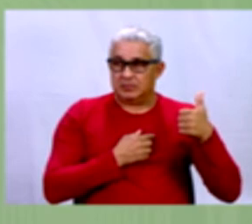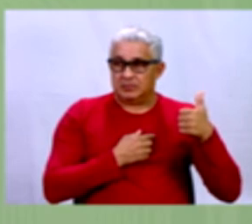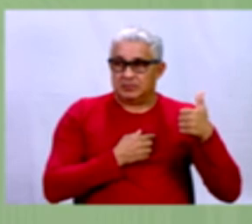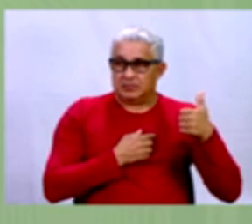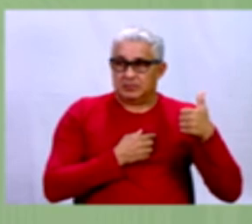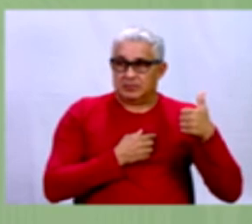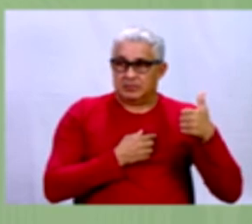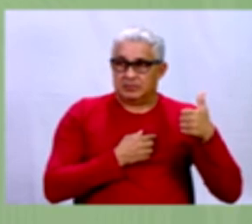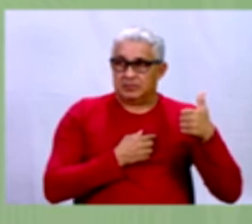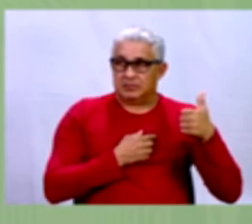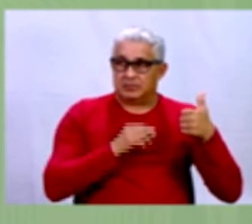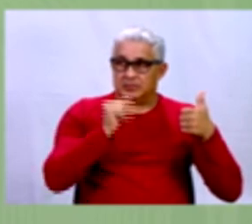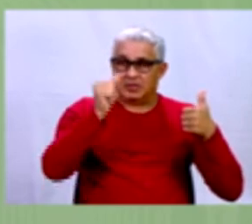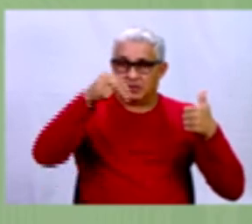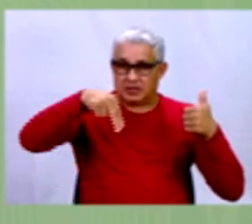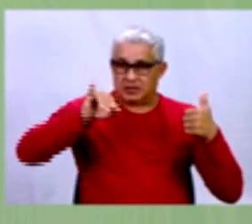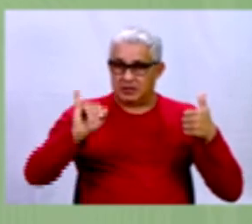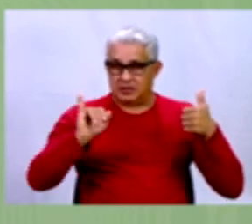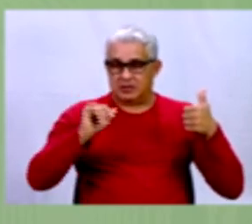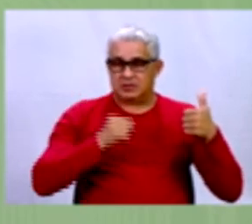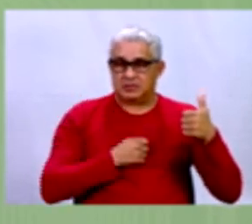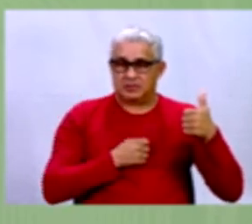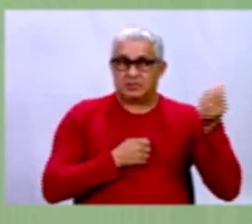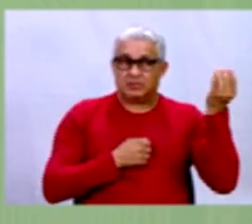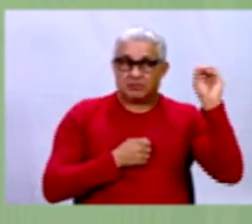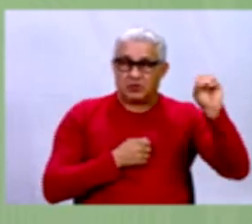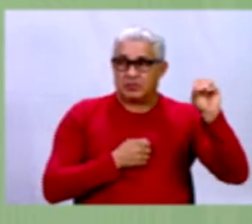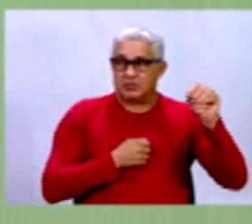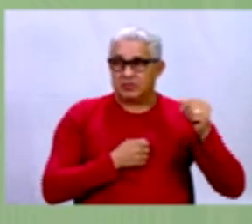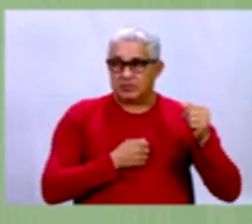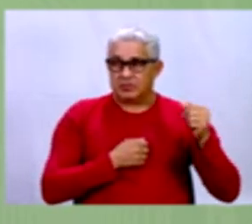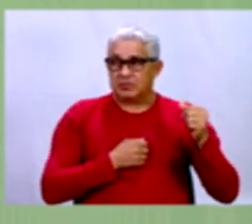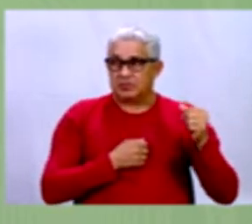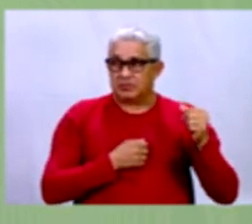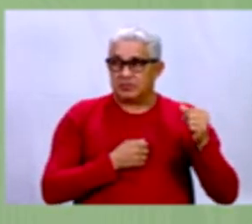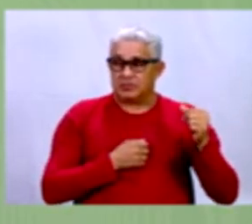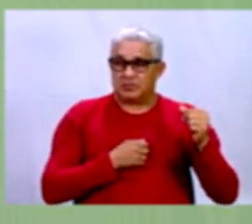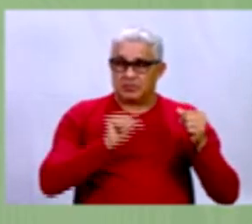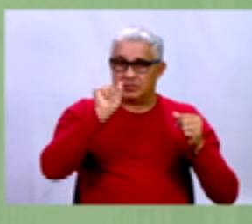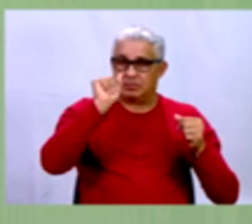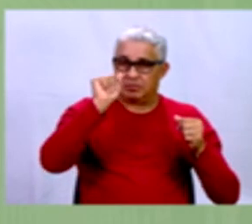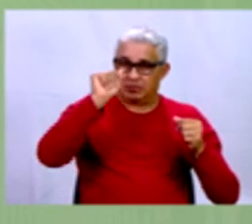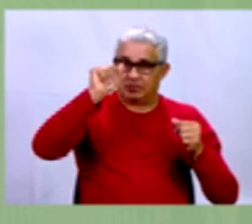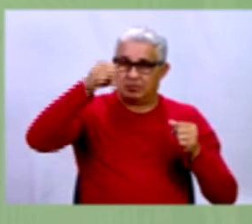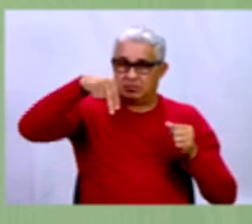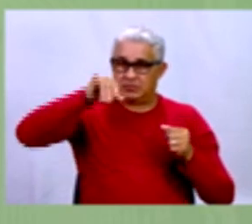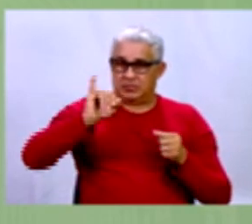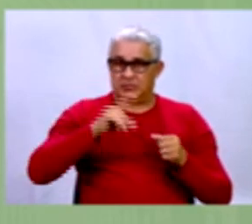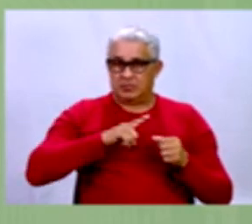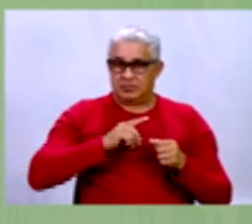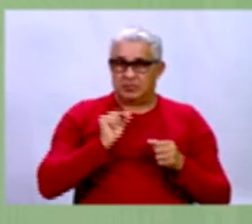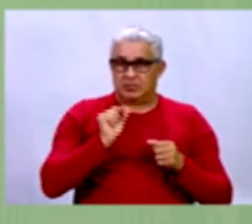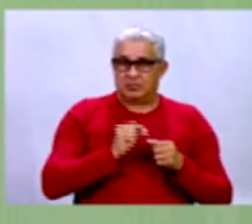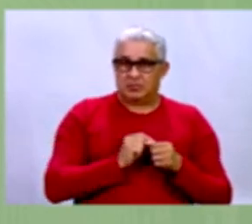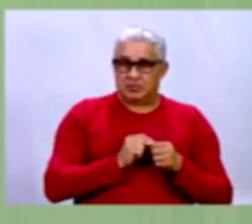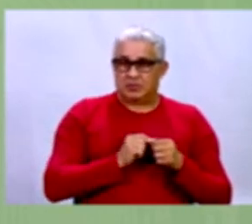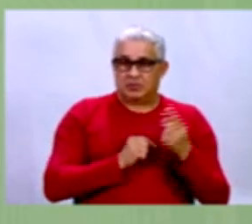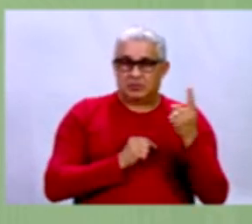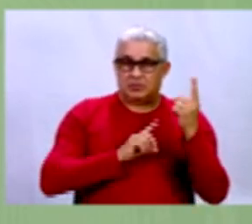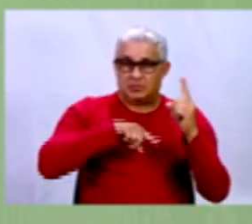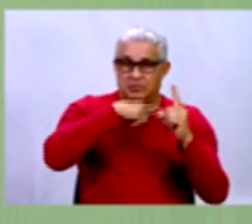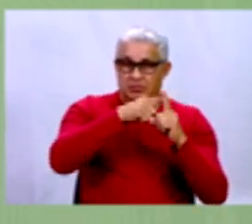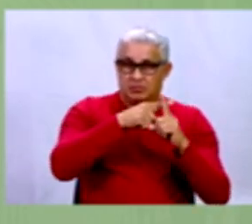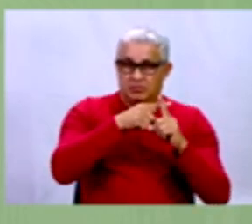determinar o ANI da questão. Então, vamos colocar na fórmula. Aqui no ANI está dizendo que é 1 mais